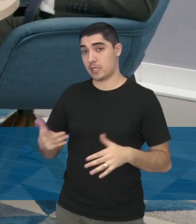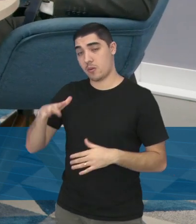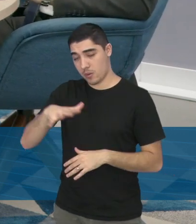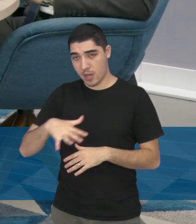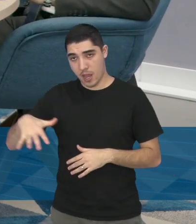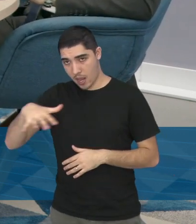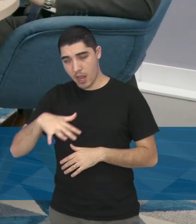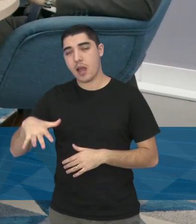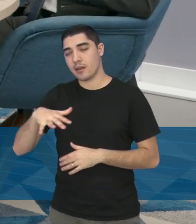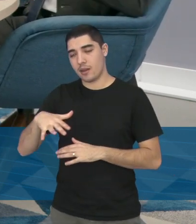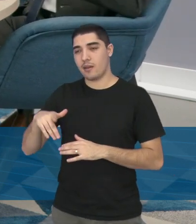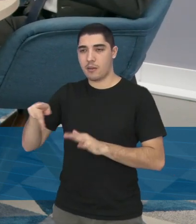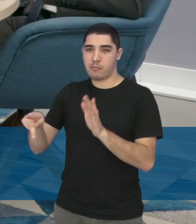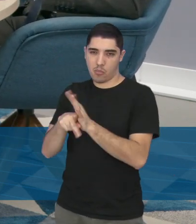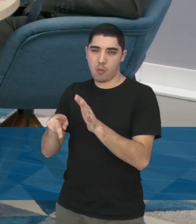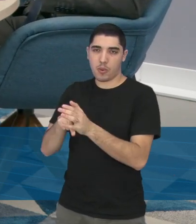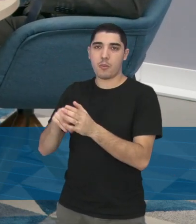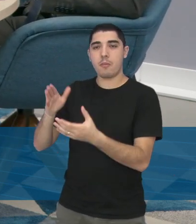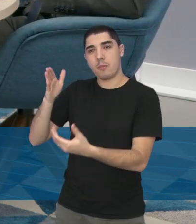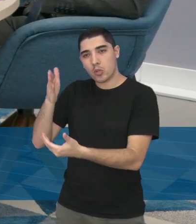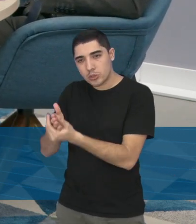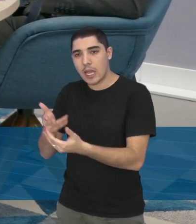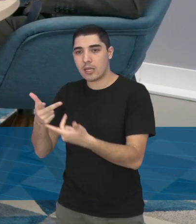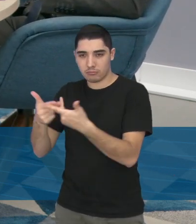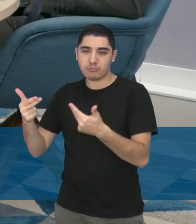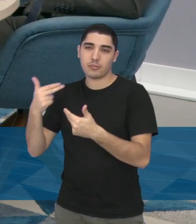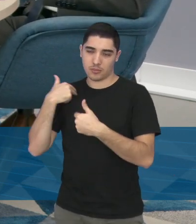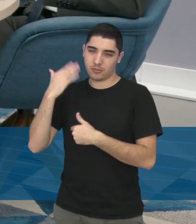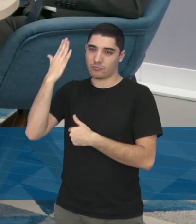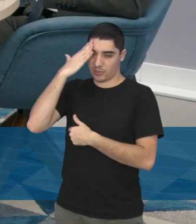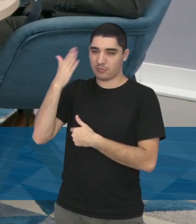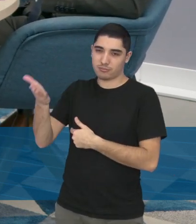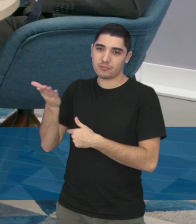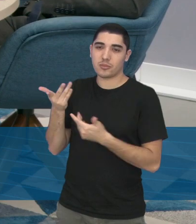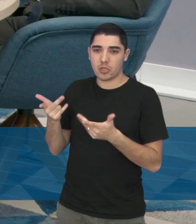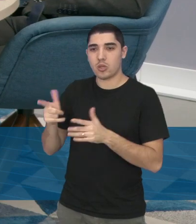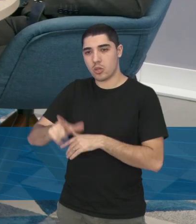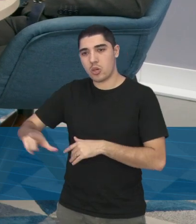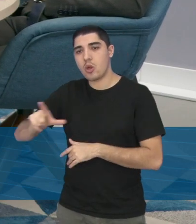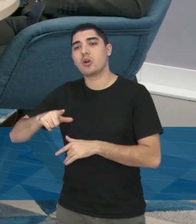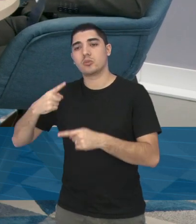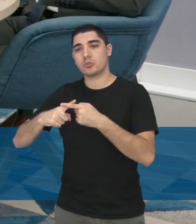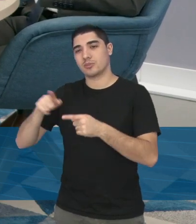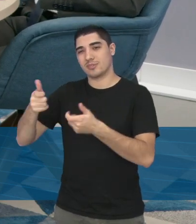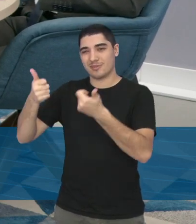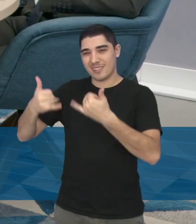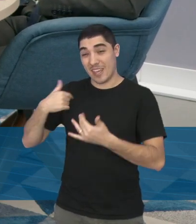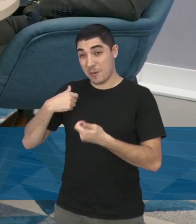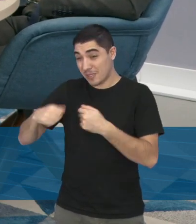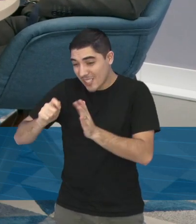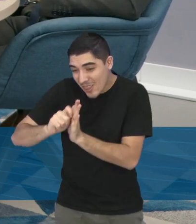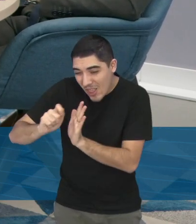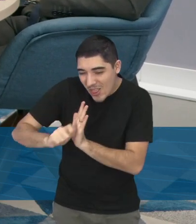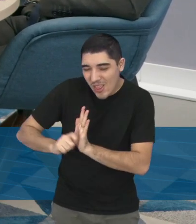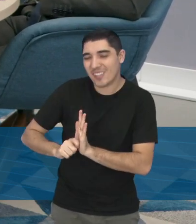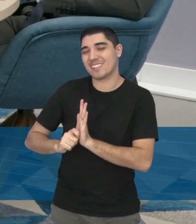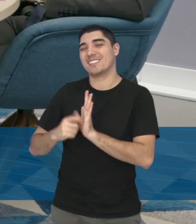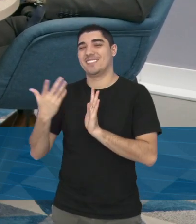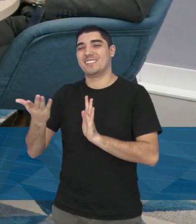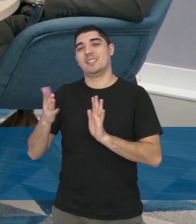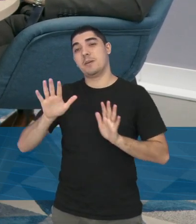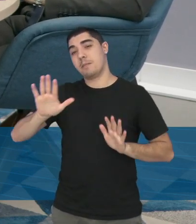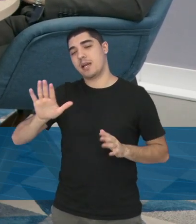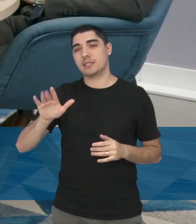sim, porque da parte econômica estou plenamente de acordo. E uma mim aula, foi, né? Foi irretocável, exatamente. Foi irretocável, vou até anotar aqui. Nota de